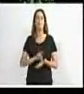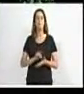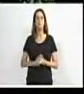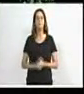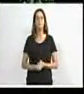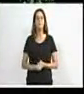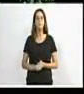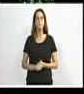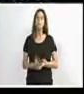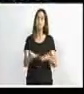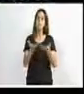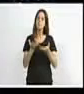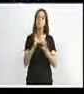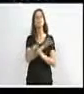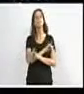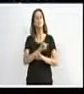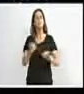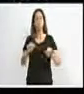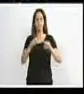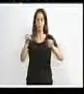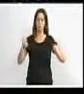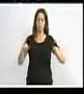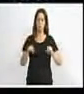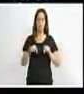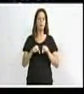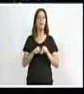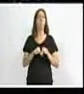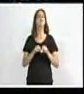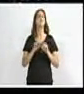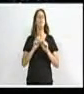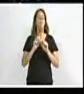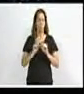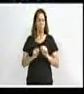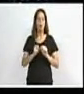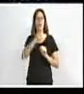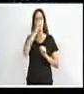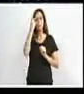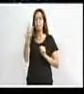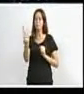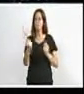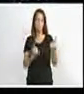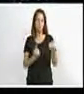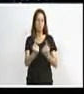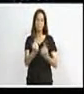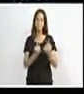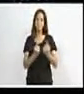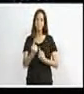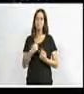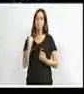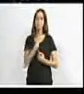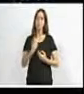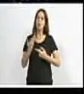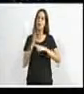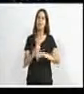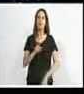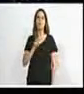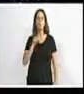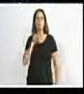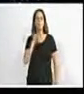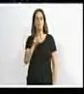E eu quero dizer que nosso gabinete está de portas abertas para ajudar você da